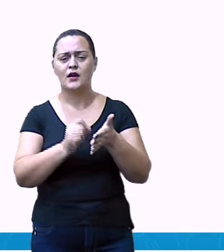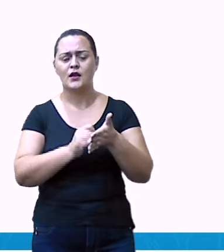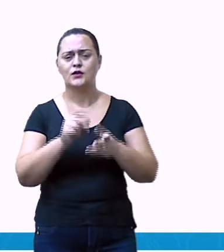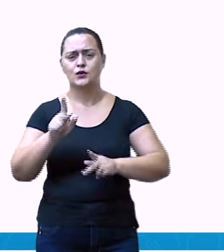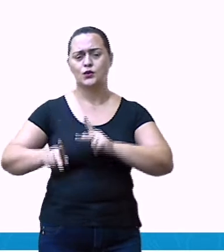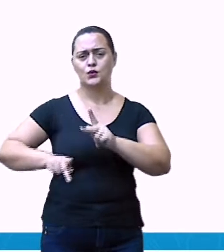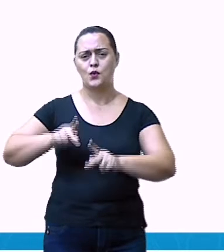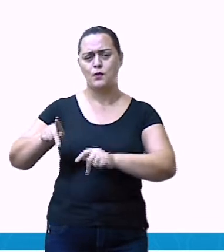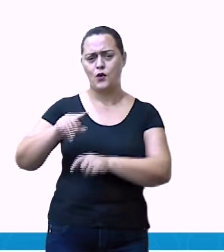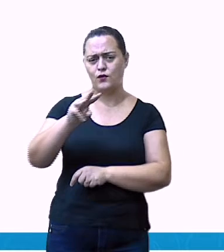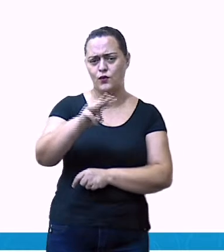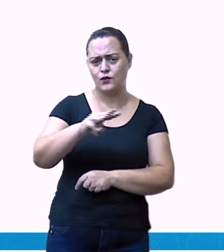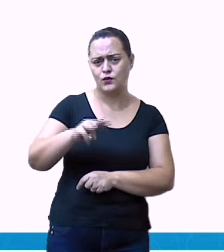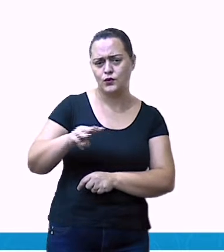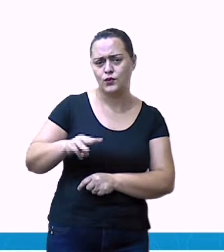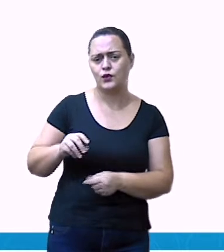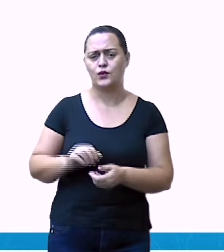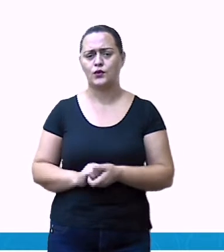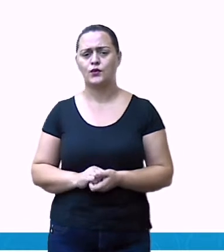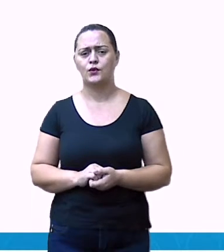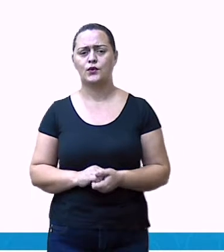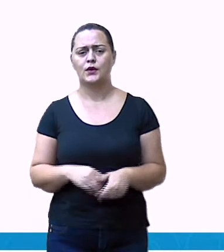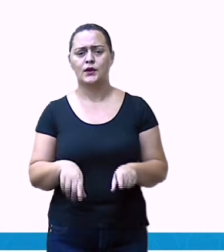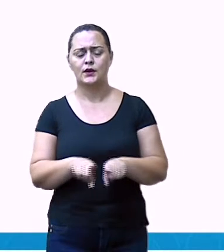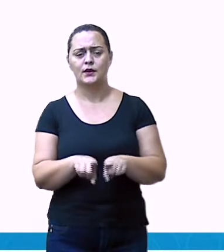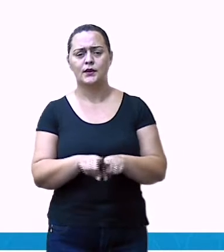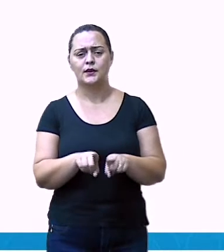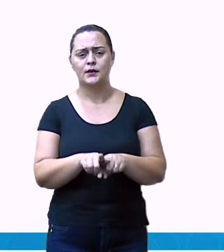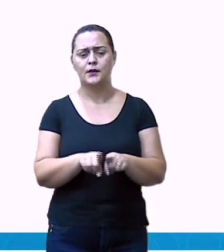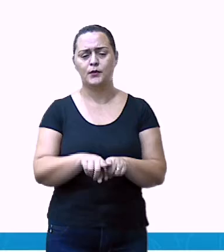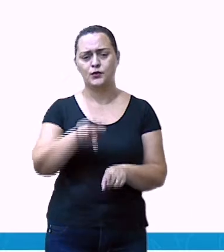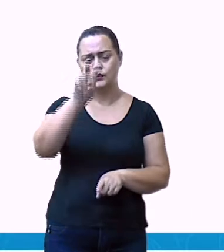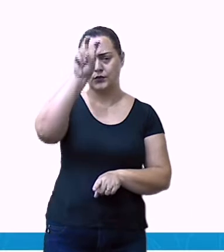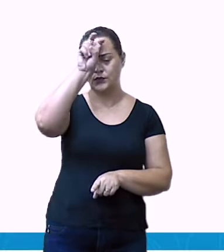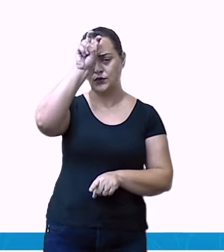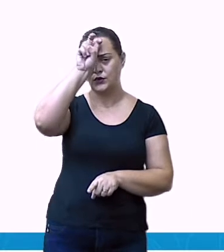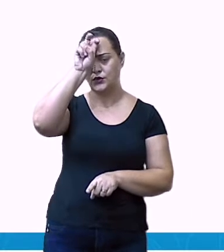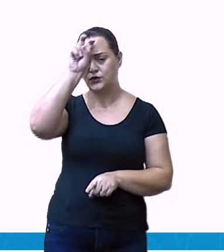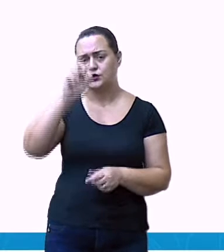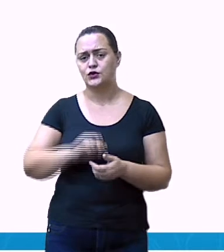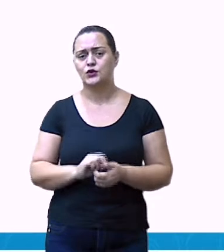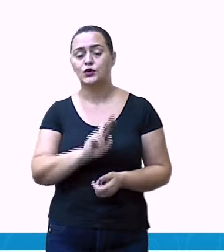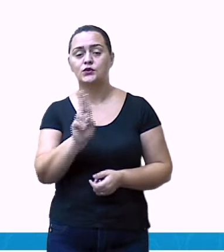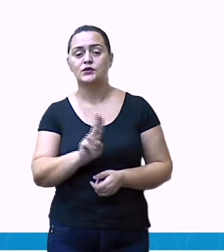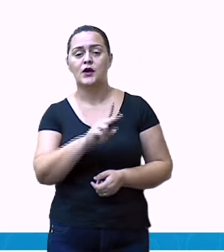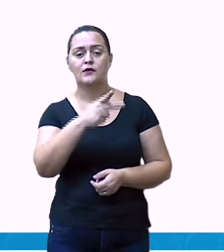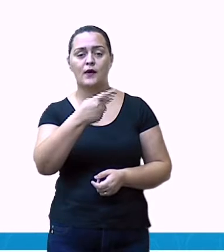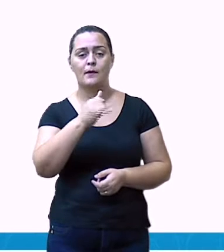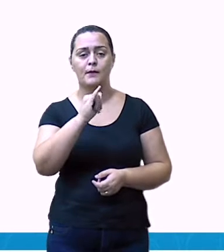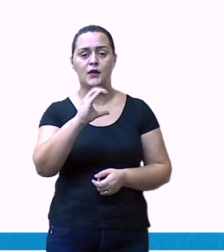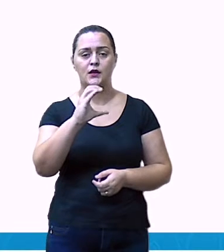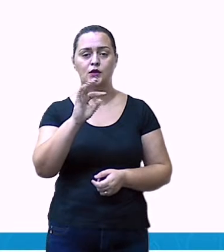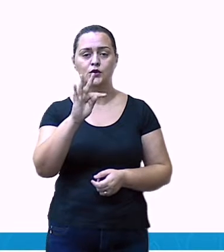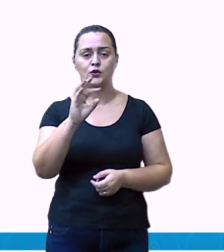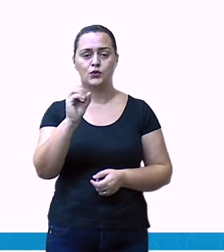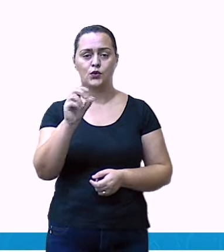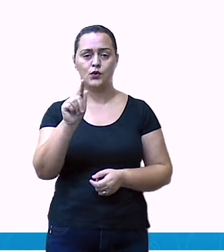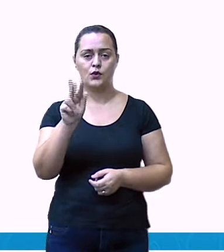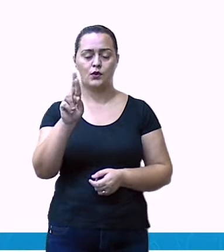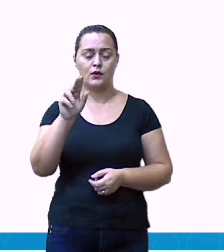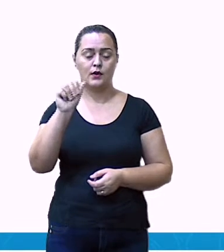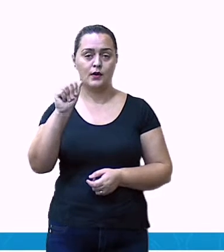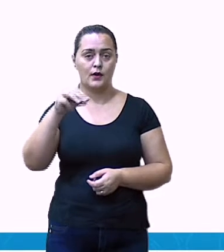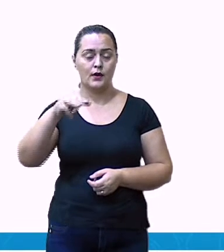utilizavam pictogramas e a escrita chinesa utilizava ideogramas.